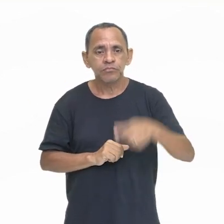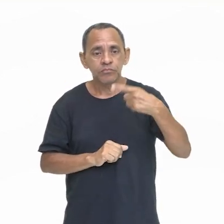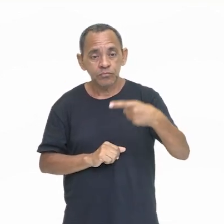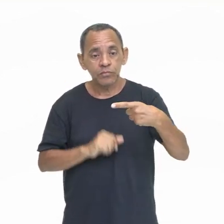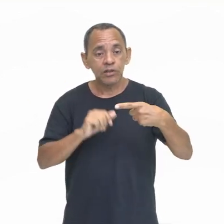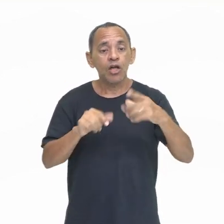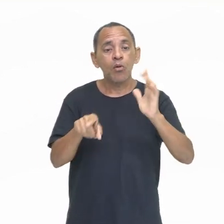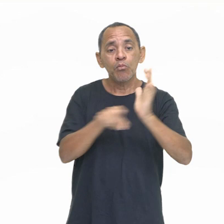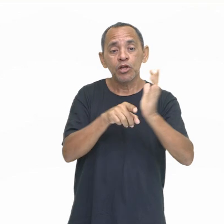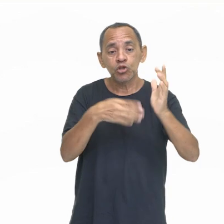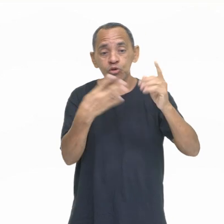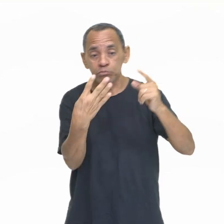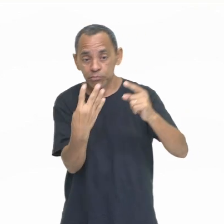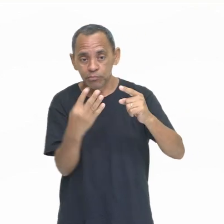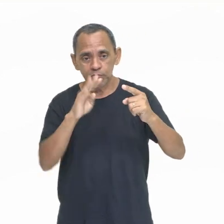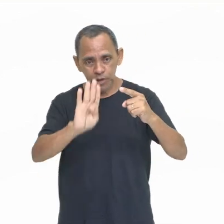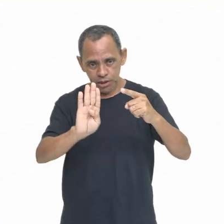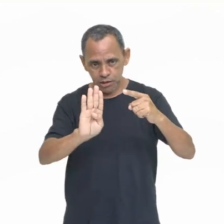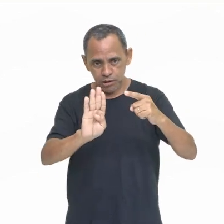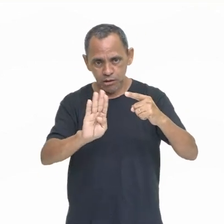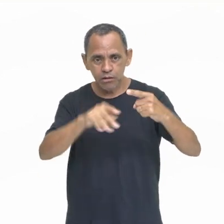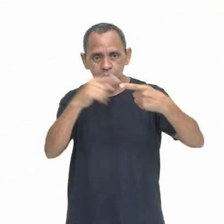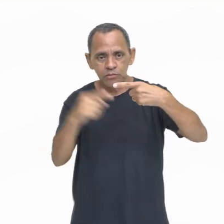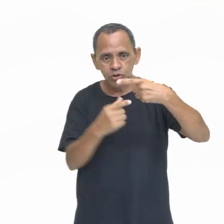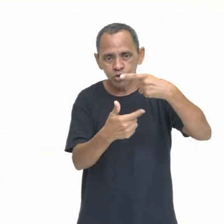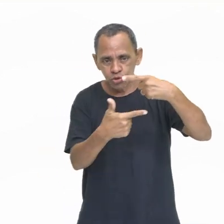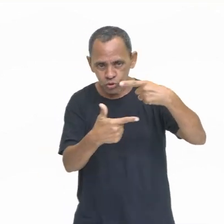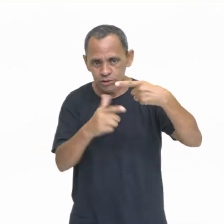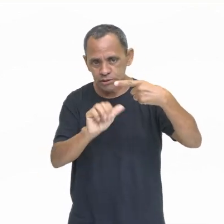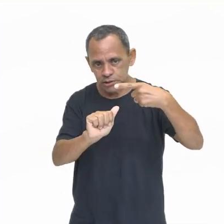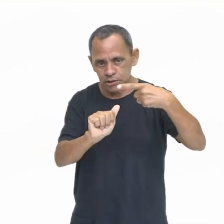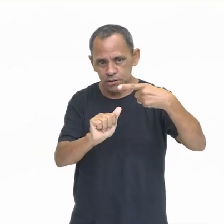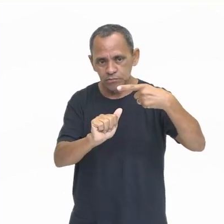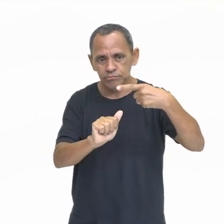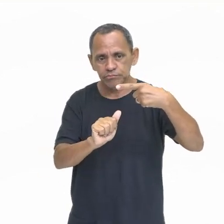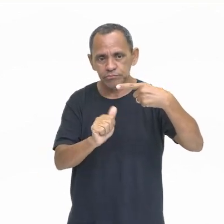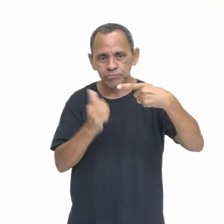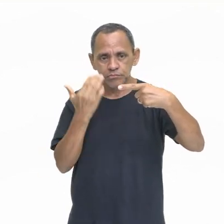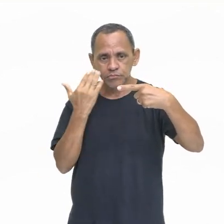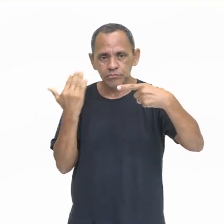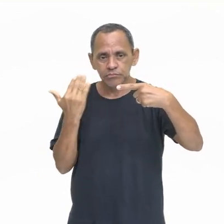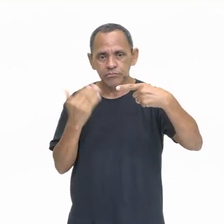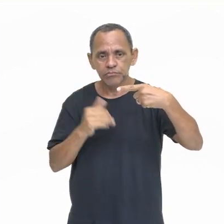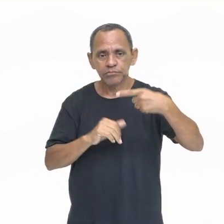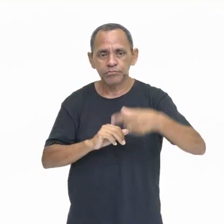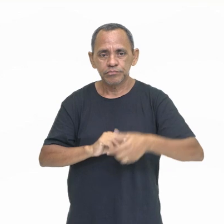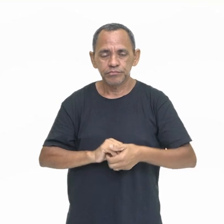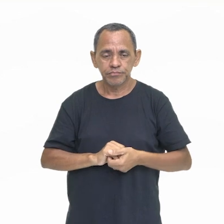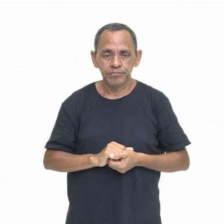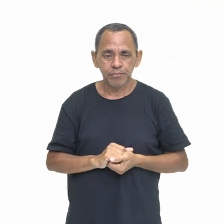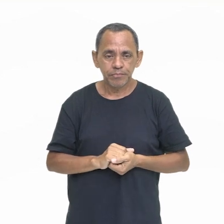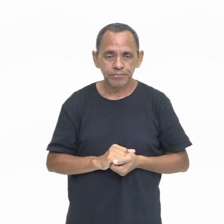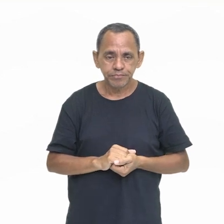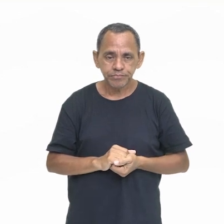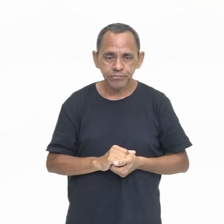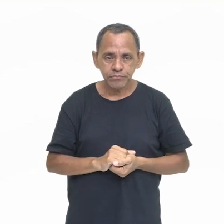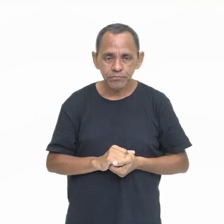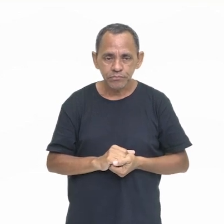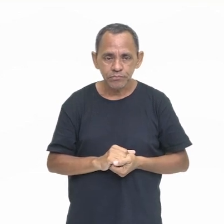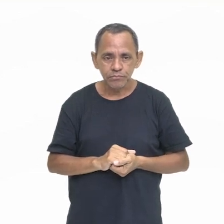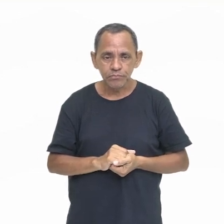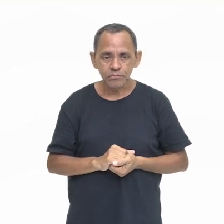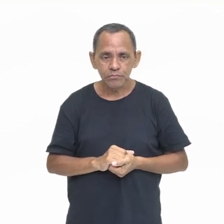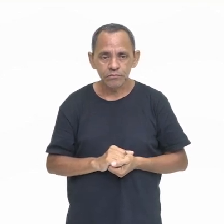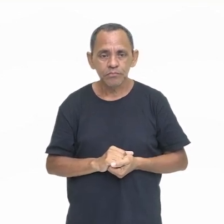3, porque, ó, 2 vezes o a. Quanto é que é o a? O a é 3. Então, substituímos, ficamos, então, com essa